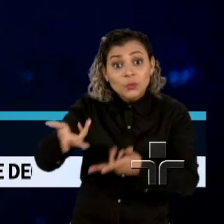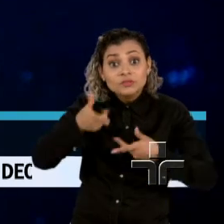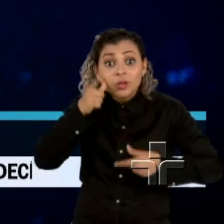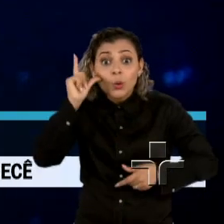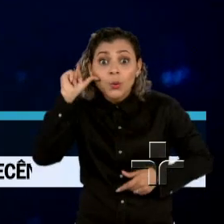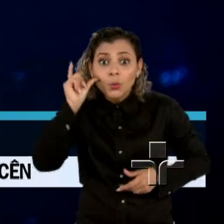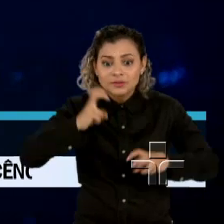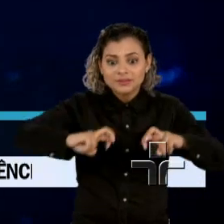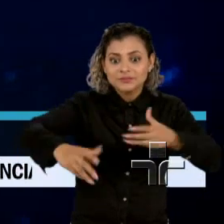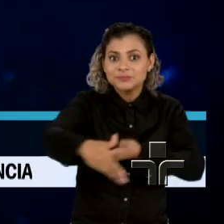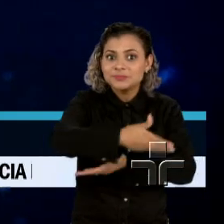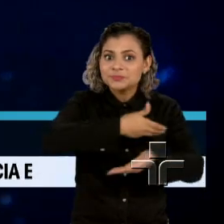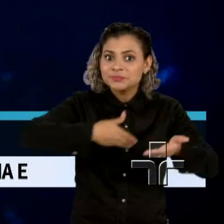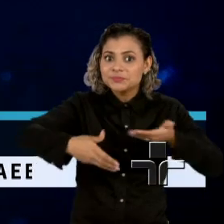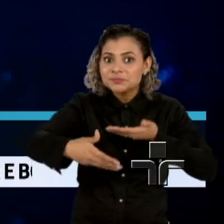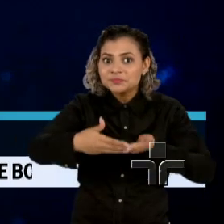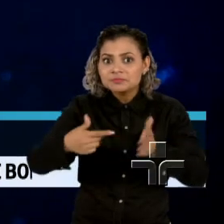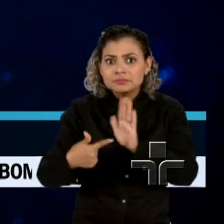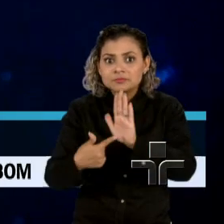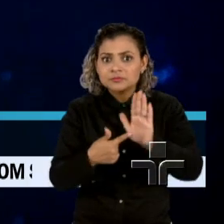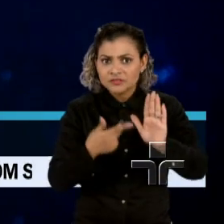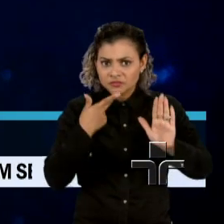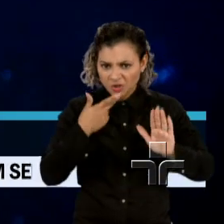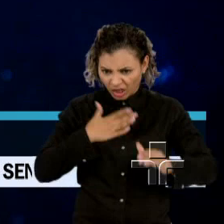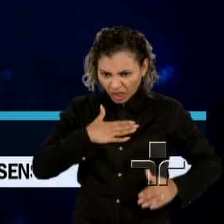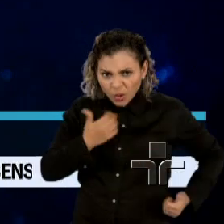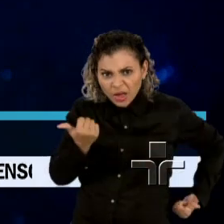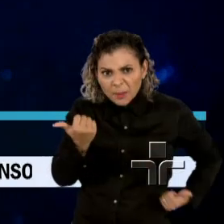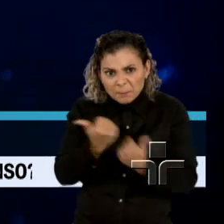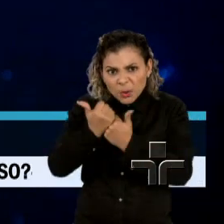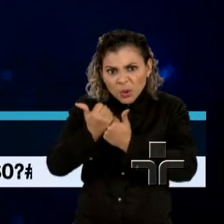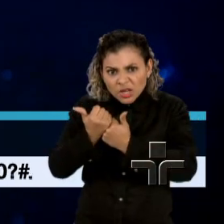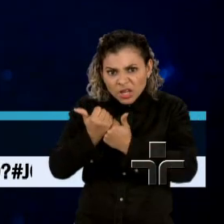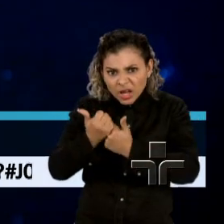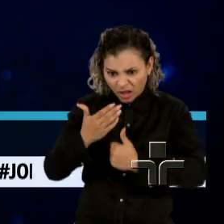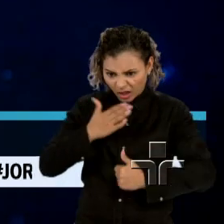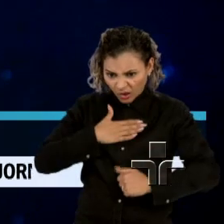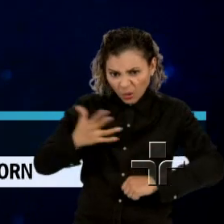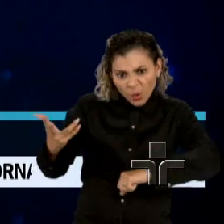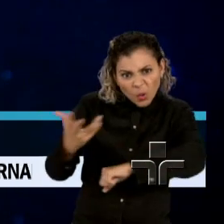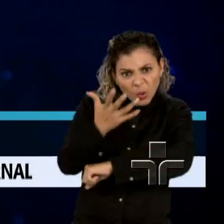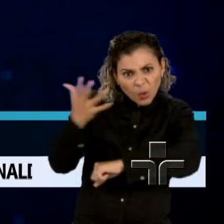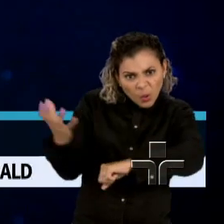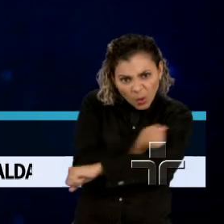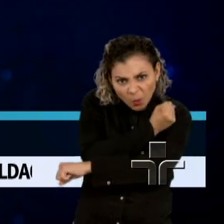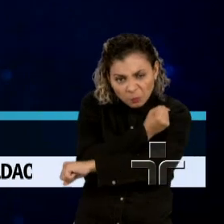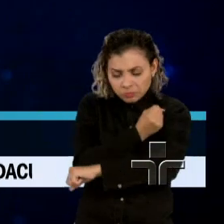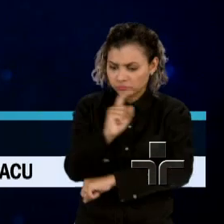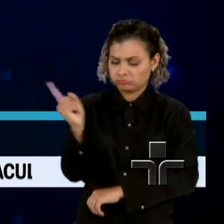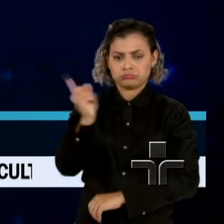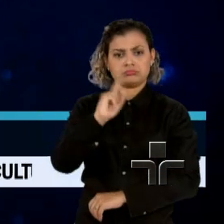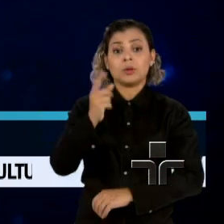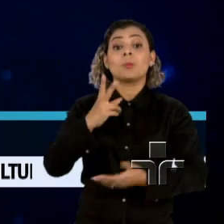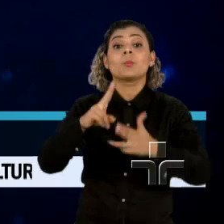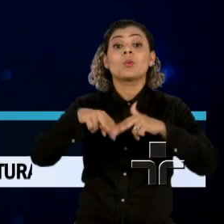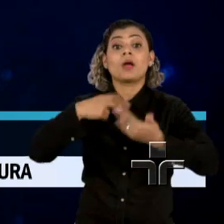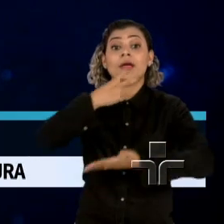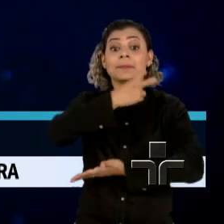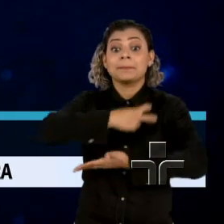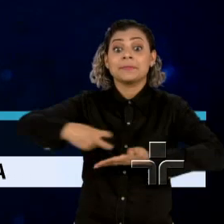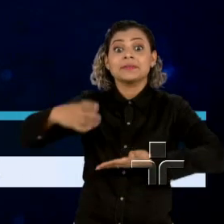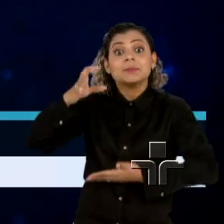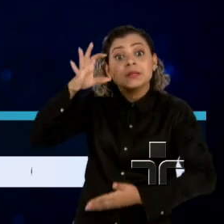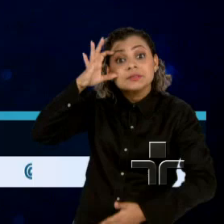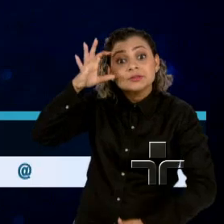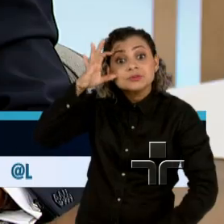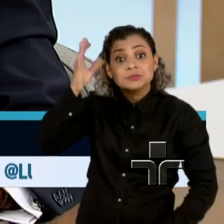do Roda Viva. No programa, ele negou ter apoiado ou se empenhado em um golpe ao se referir ao processo de impeachment da ex-presidente